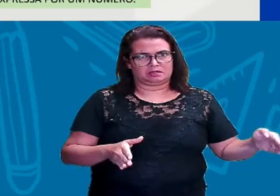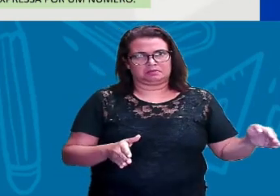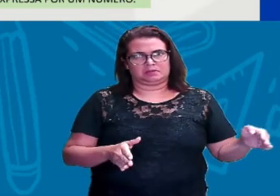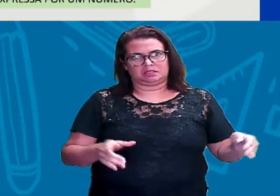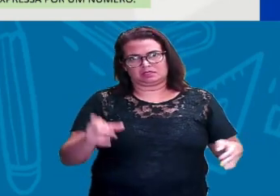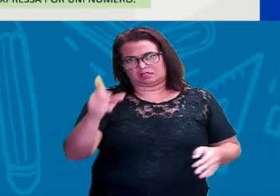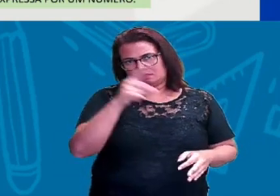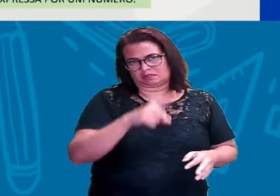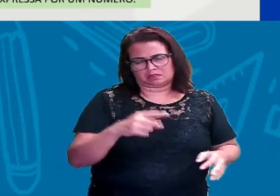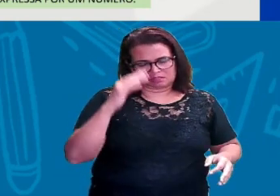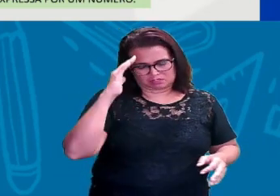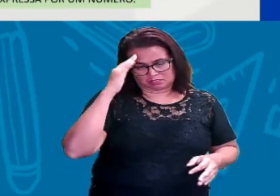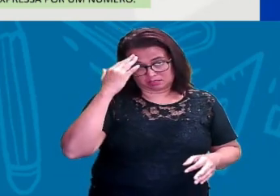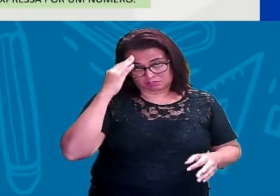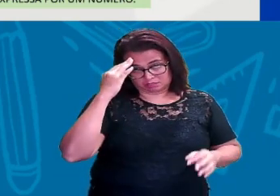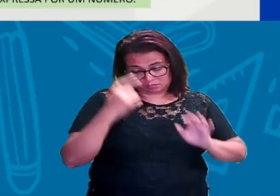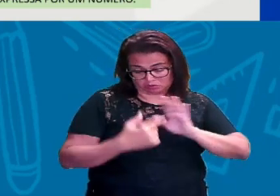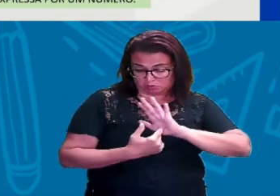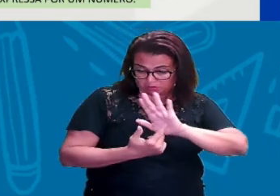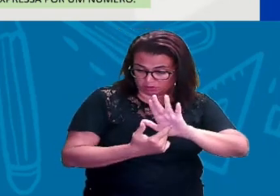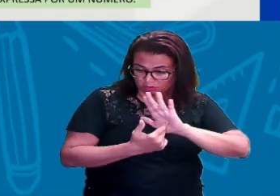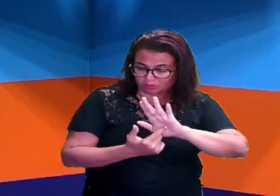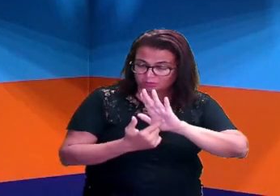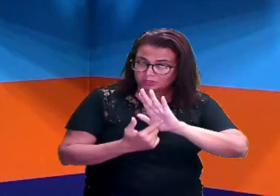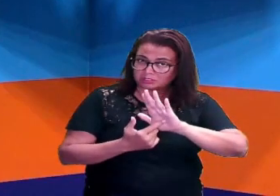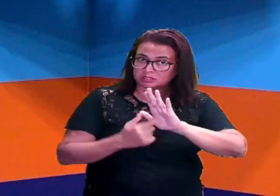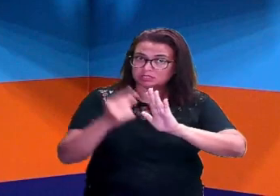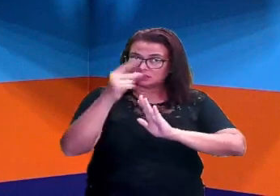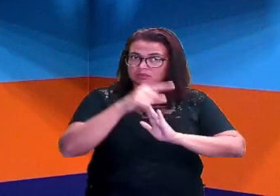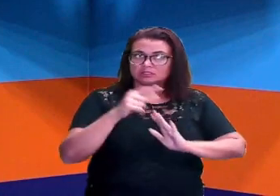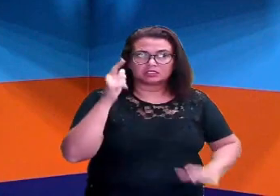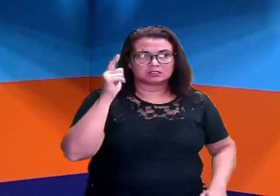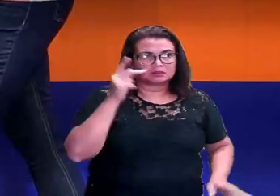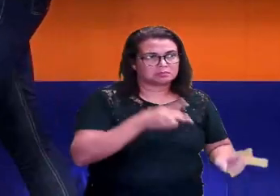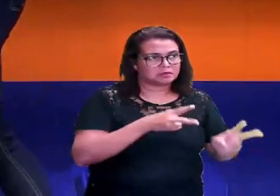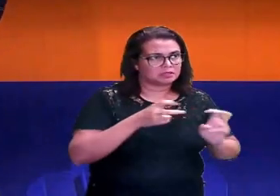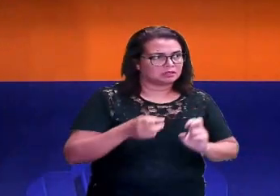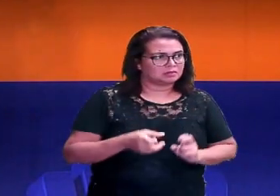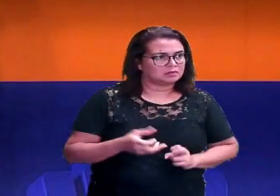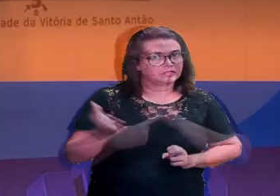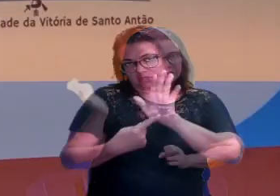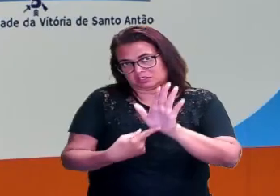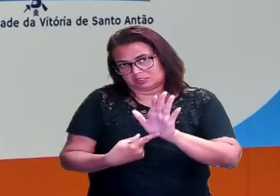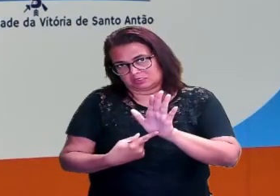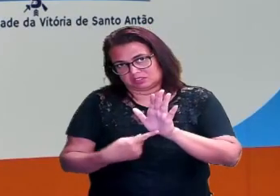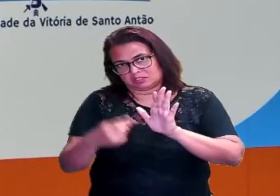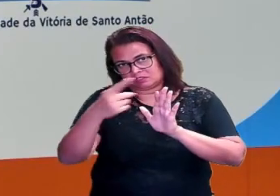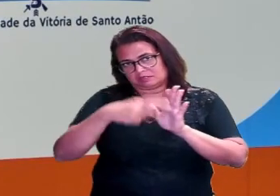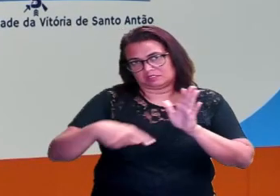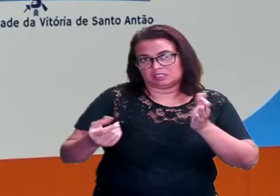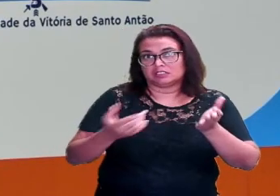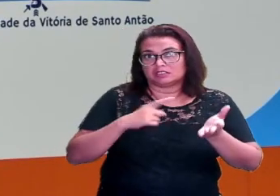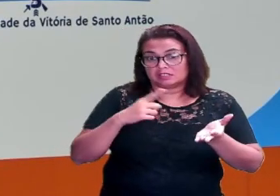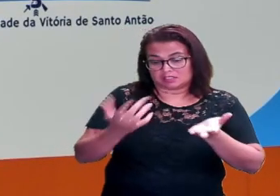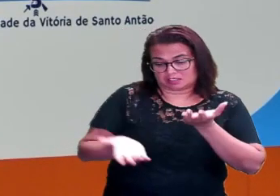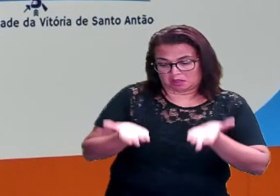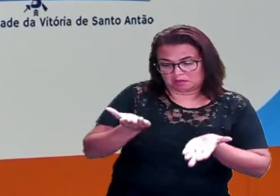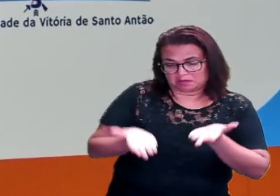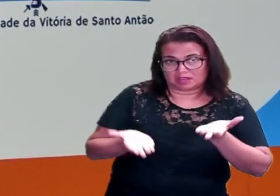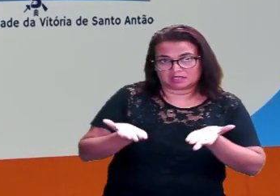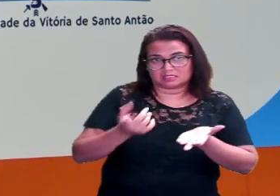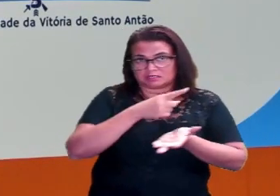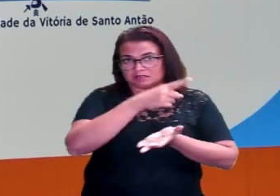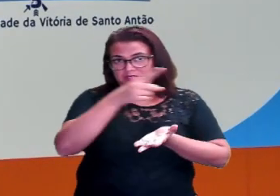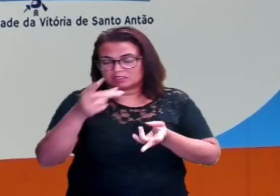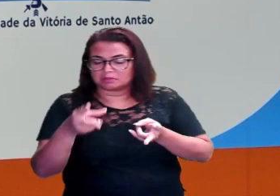essa relação. Eu vou fazer algumas demonstrações para que a gente possa resolver os problemas, ok? Então, vem comigo. Eu trouxe uma balança, vocês